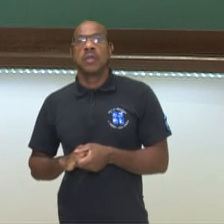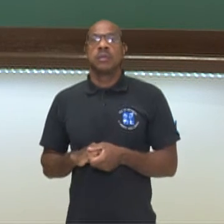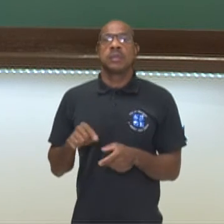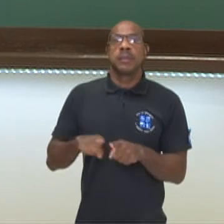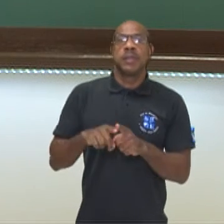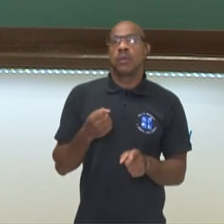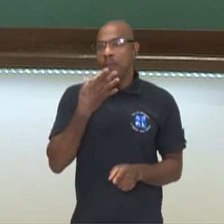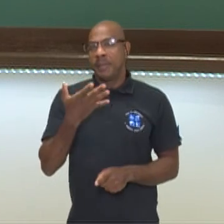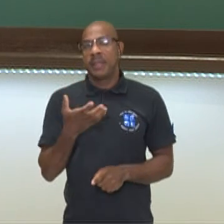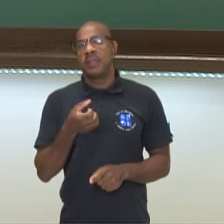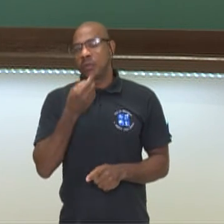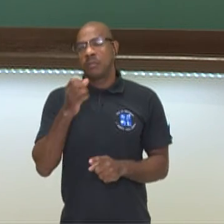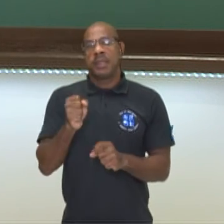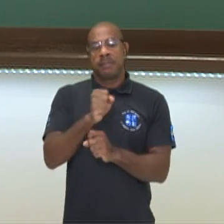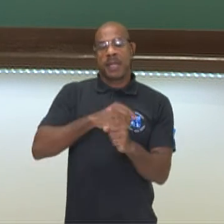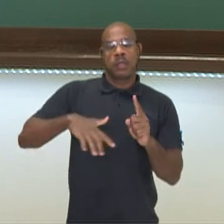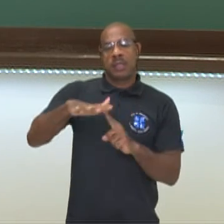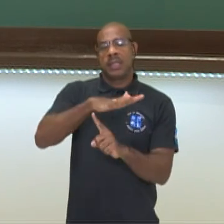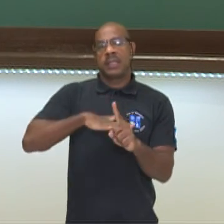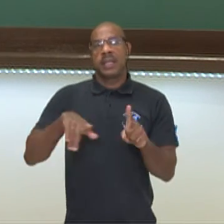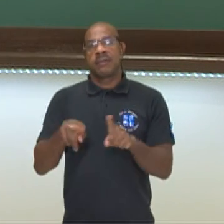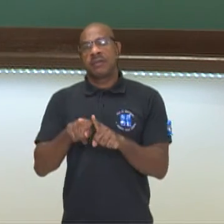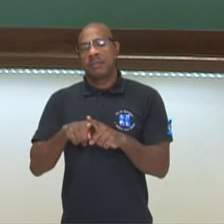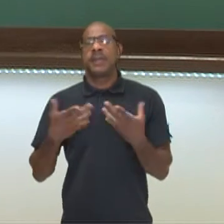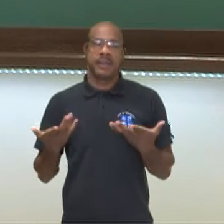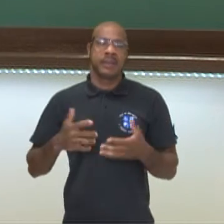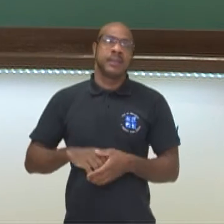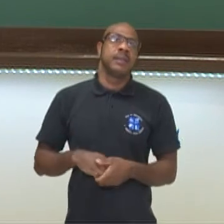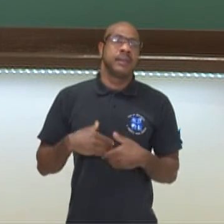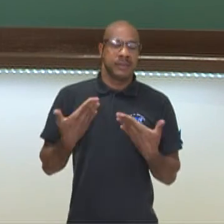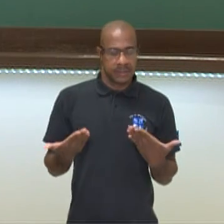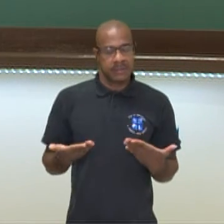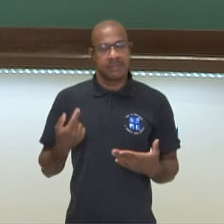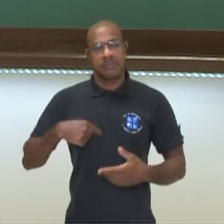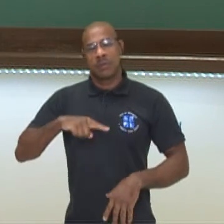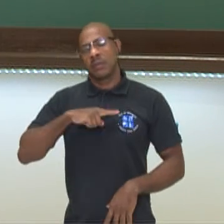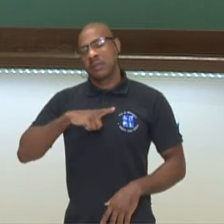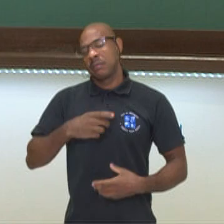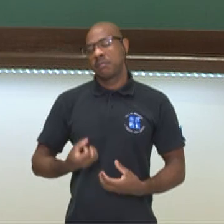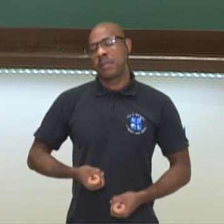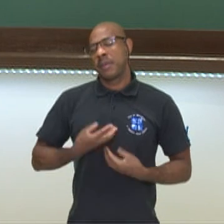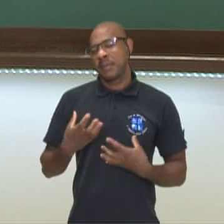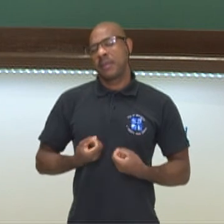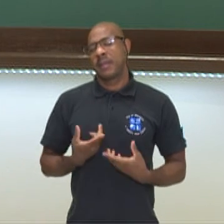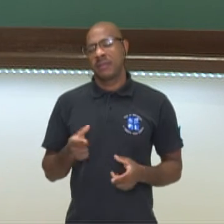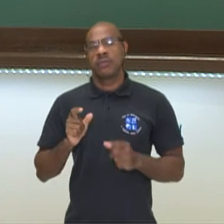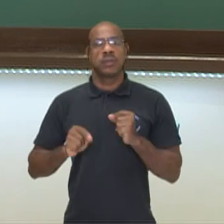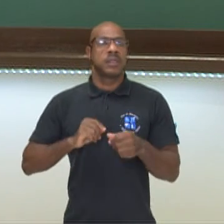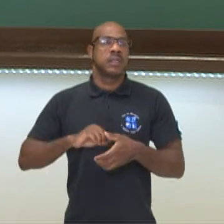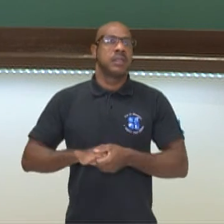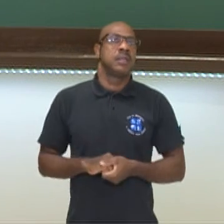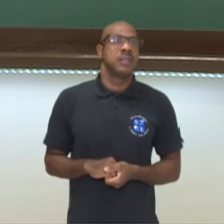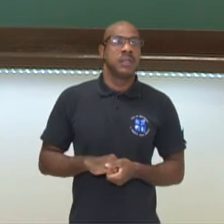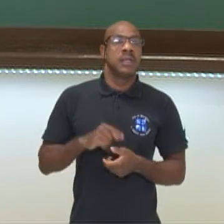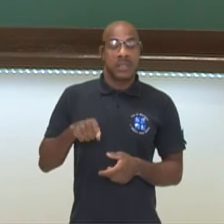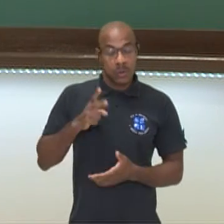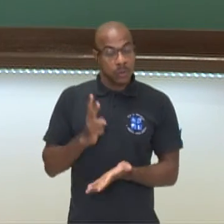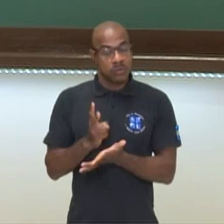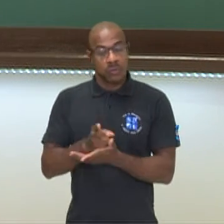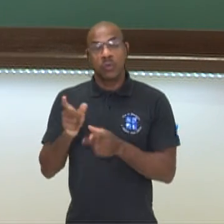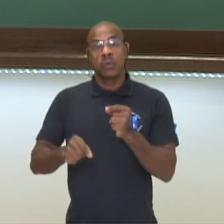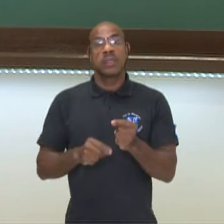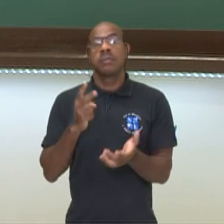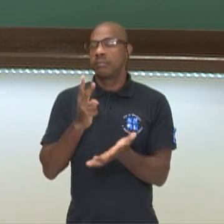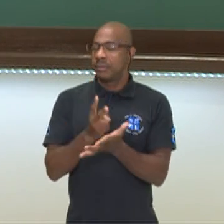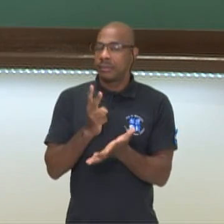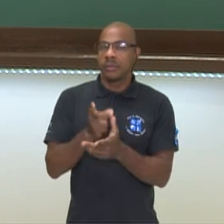estado, né, socialista. Ele não é socialista. Por mais que ele tenha perspectivas de maximização, ele continua dentro das